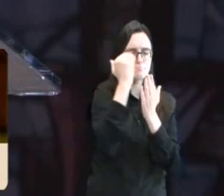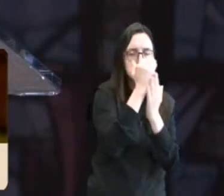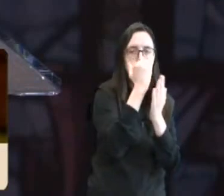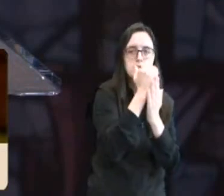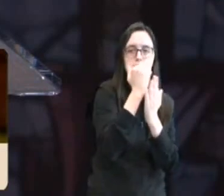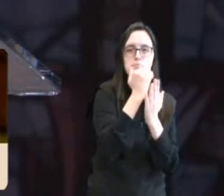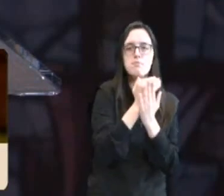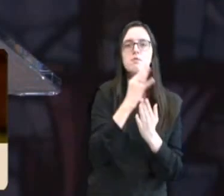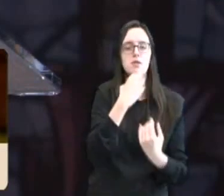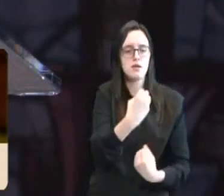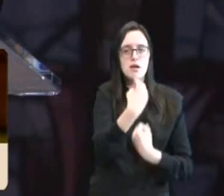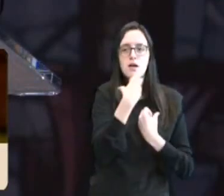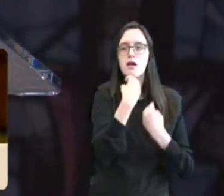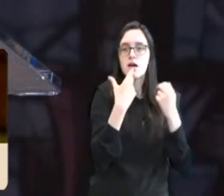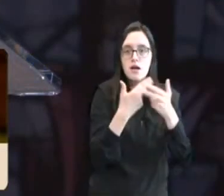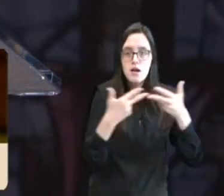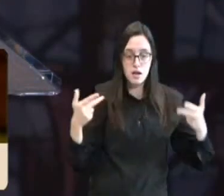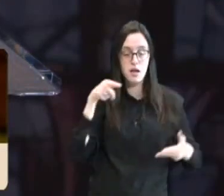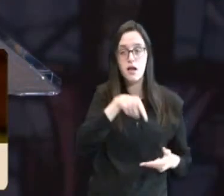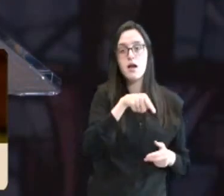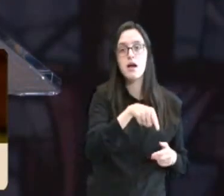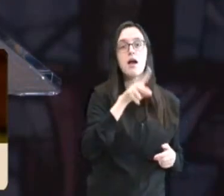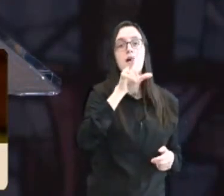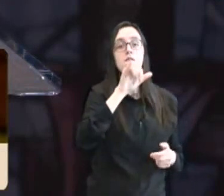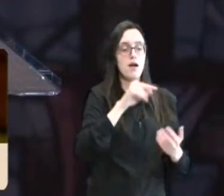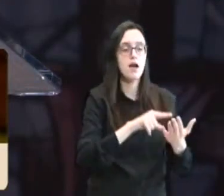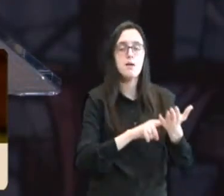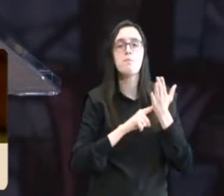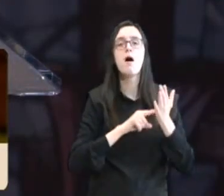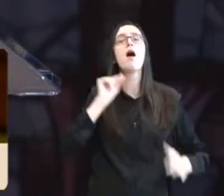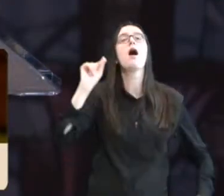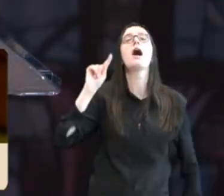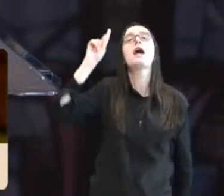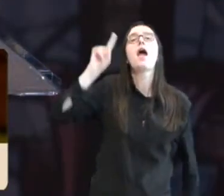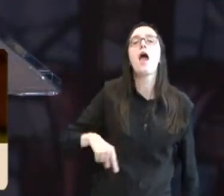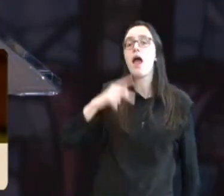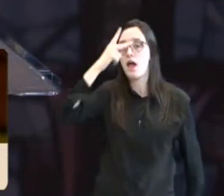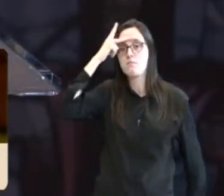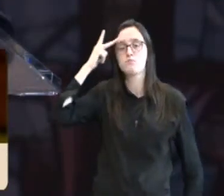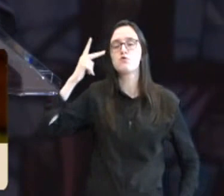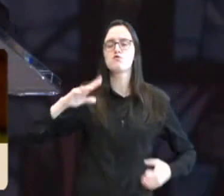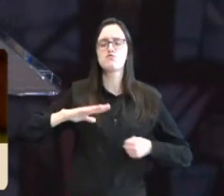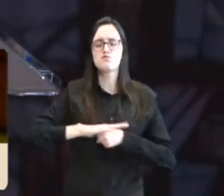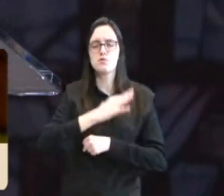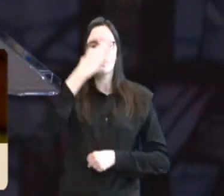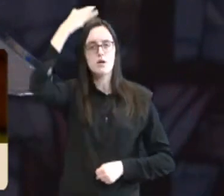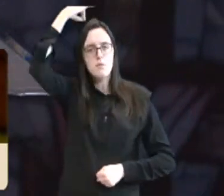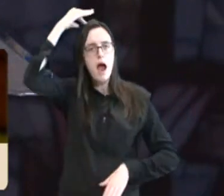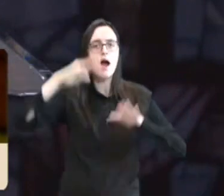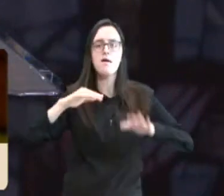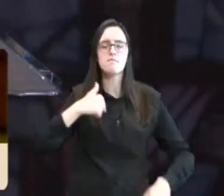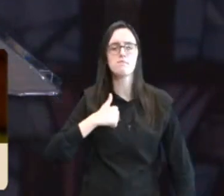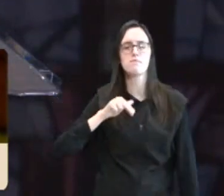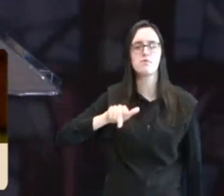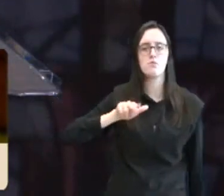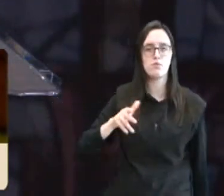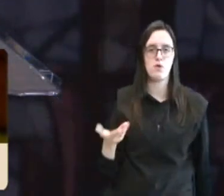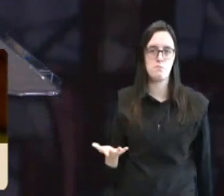os seus ensinamentos vai me dizer quem é uma pessoa cheia do Espírito Santo ou não.